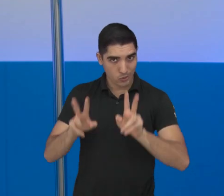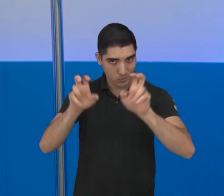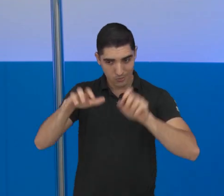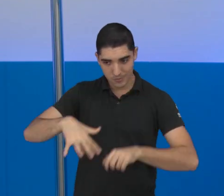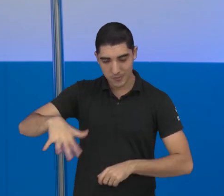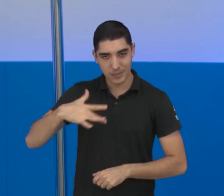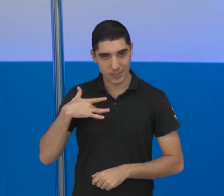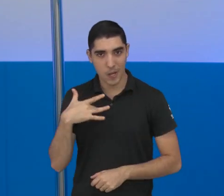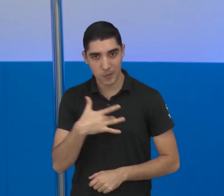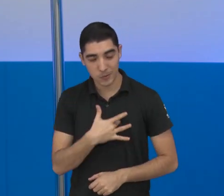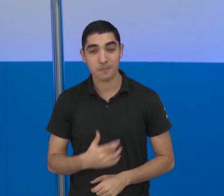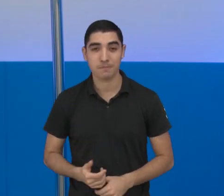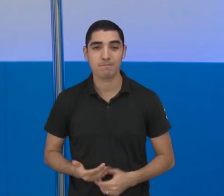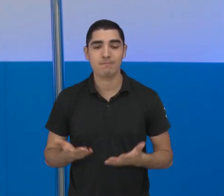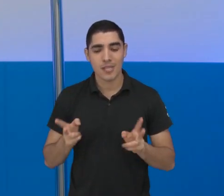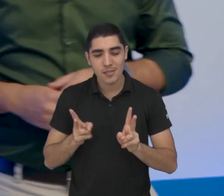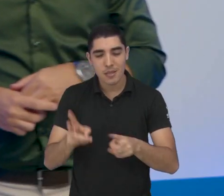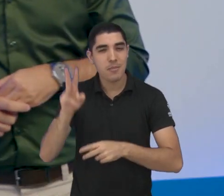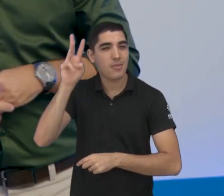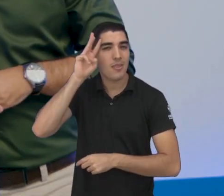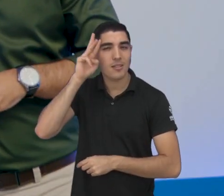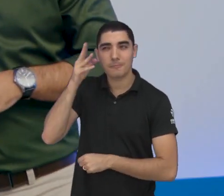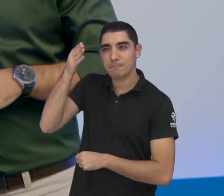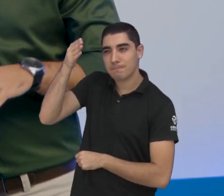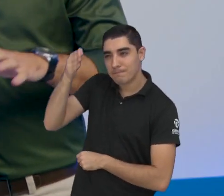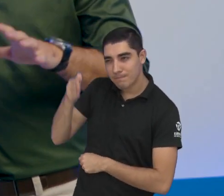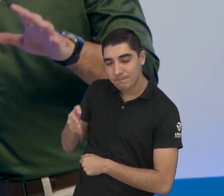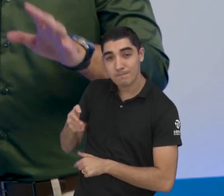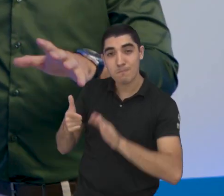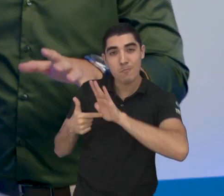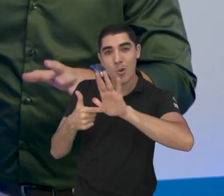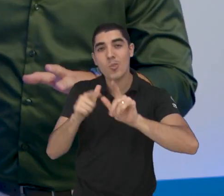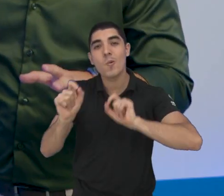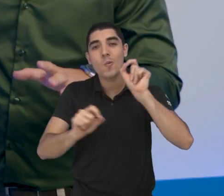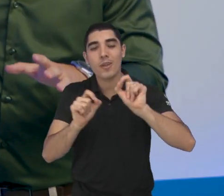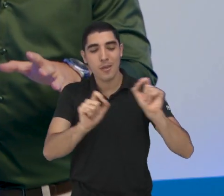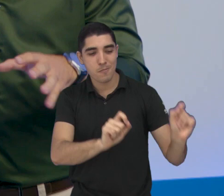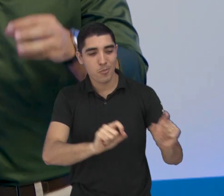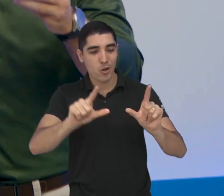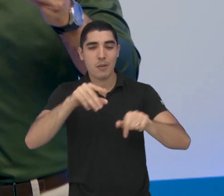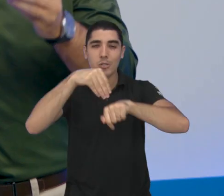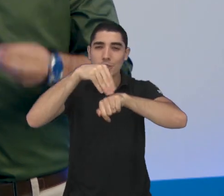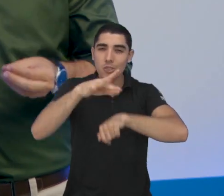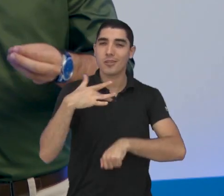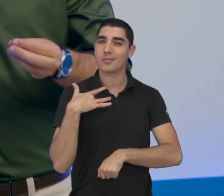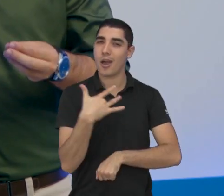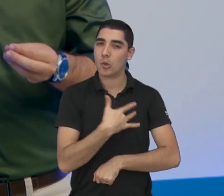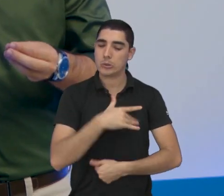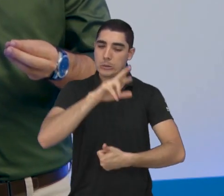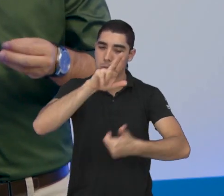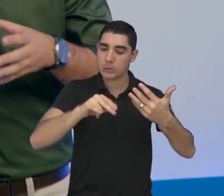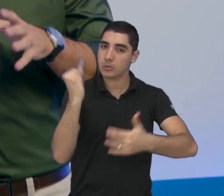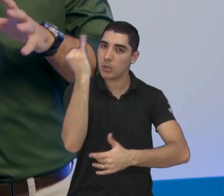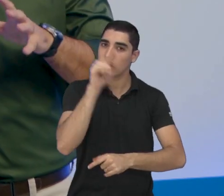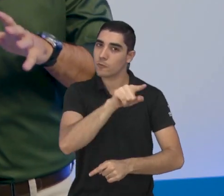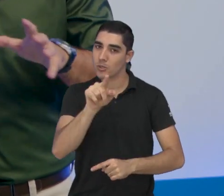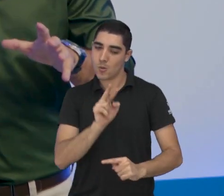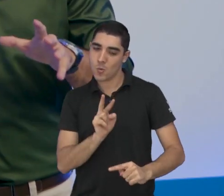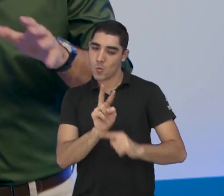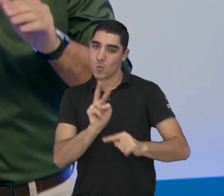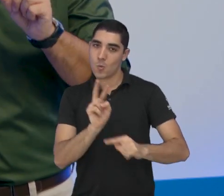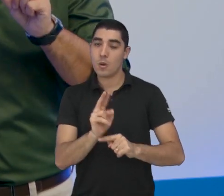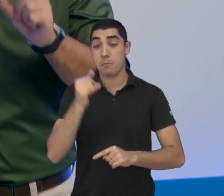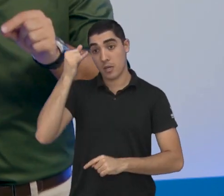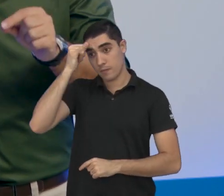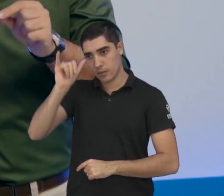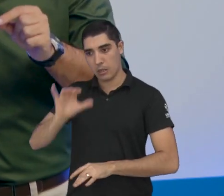vamos continuar no tema da saúde? Toda terça, você já sabe, é dia do nosso quadro Pílulas de Saúde, com dicas